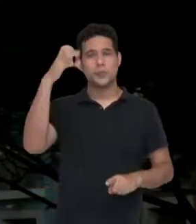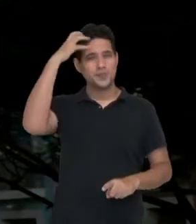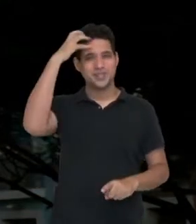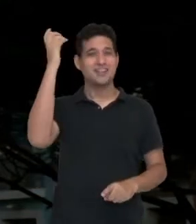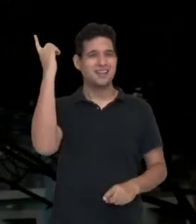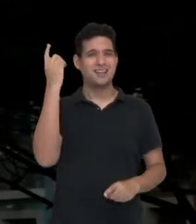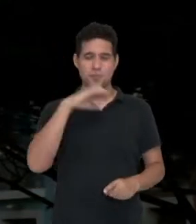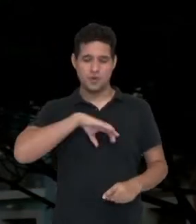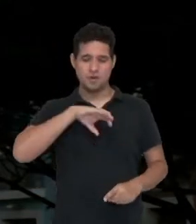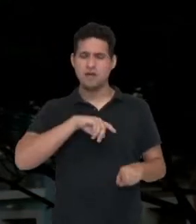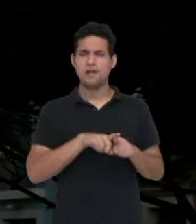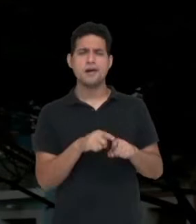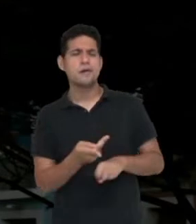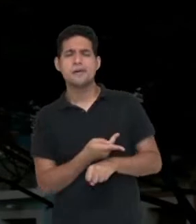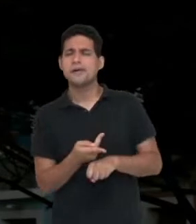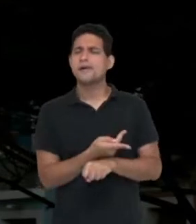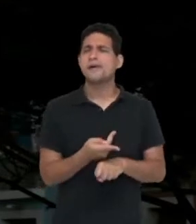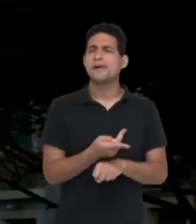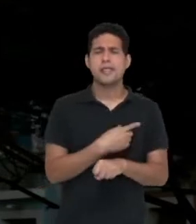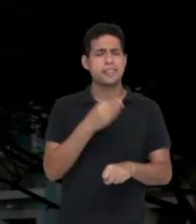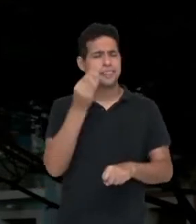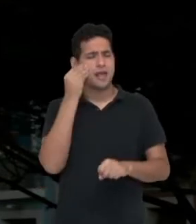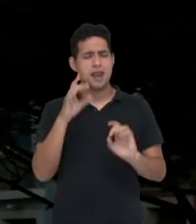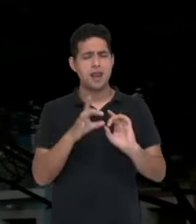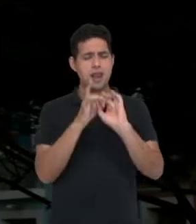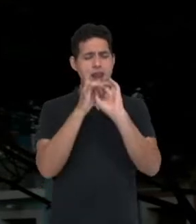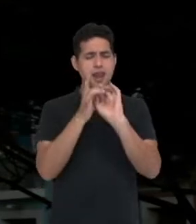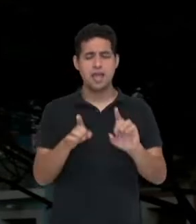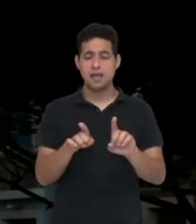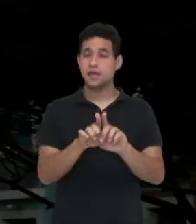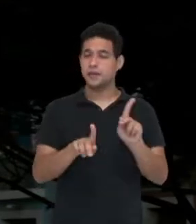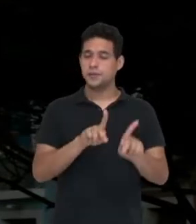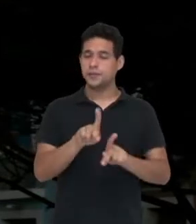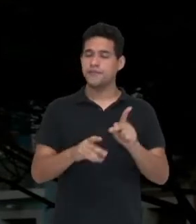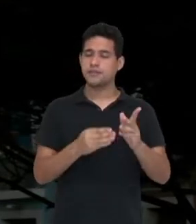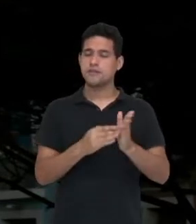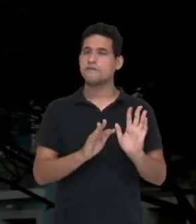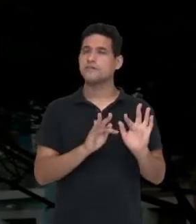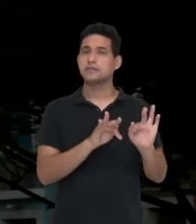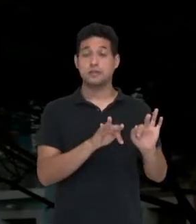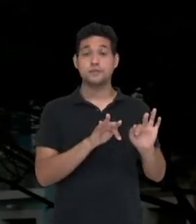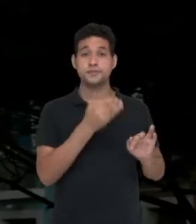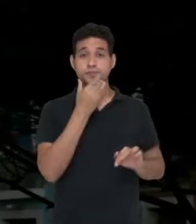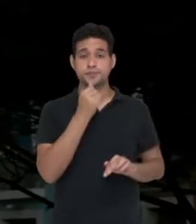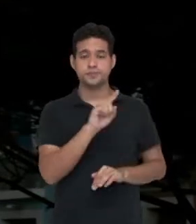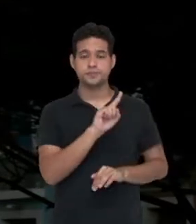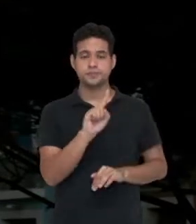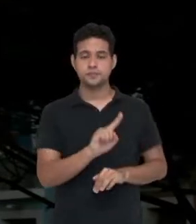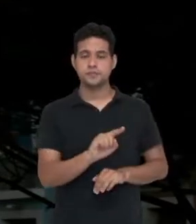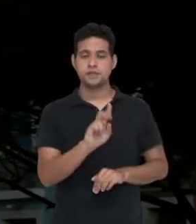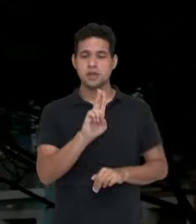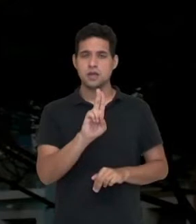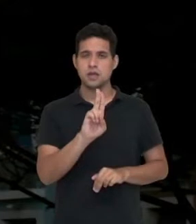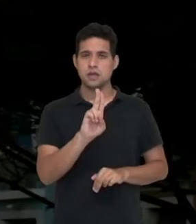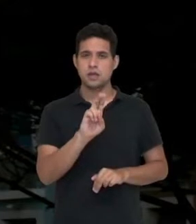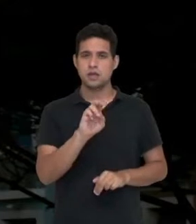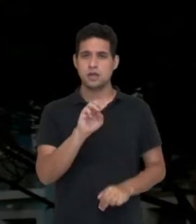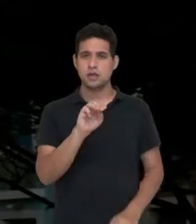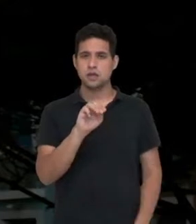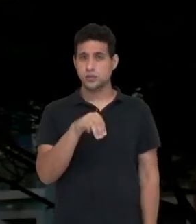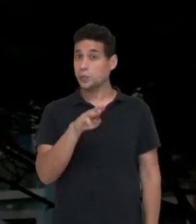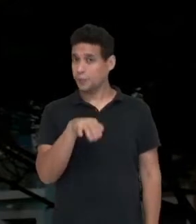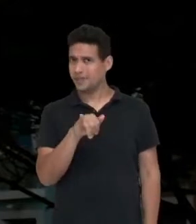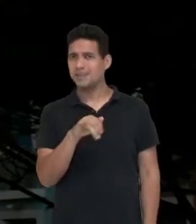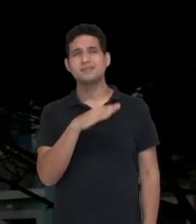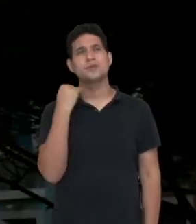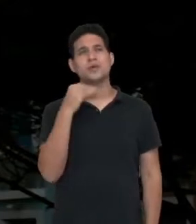portuguesa y buscando plena libertad para su pueblo hasta el final, Zumbi murió en combate el 20 de